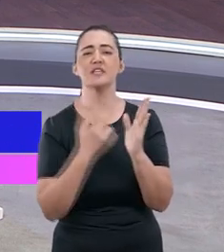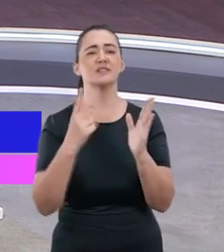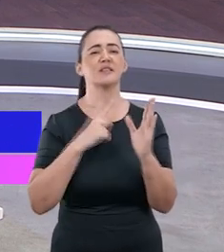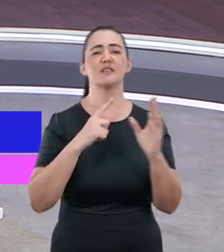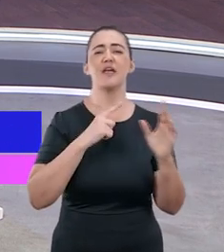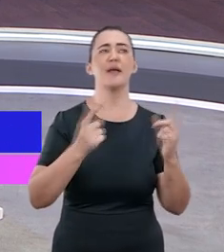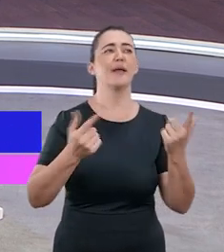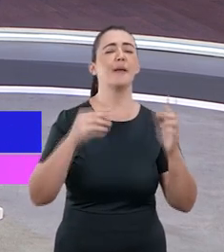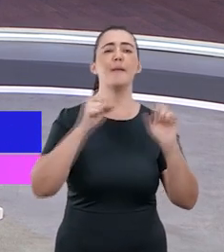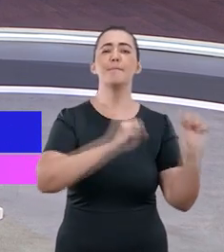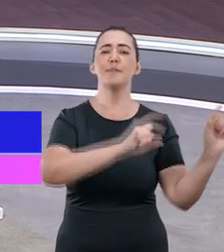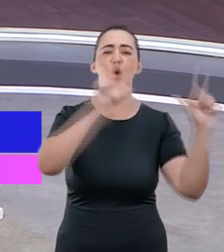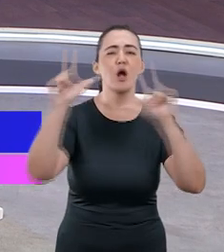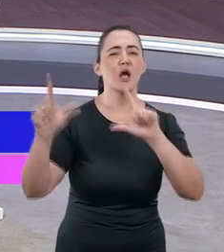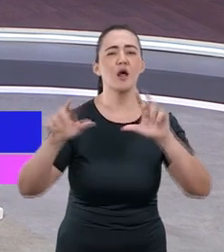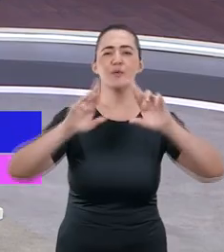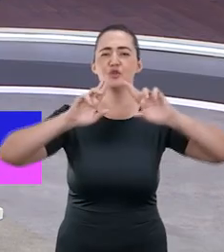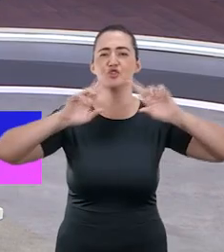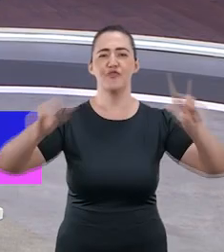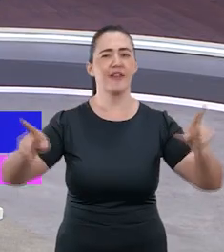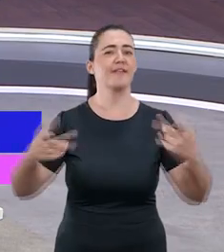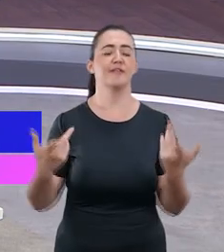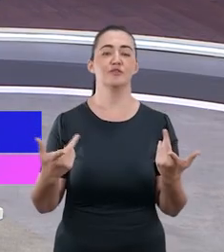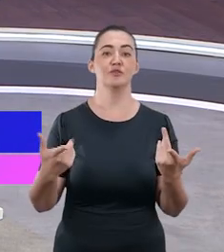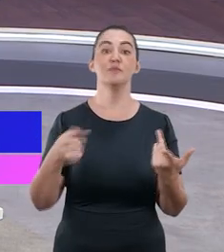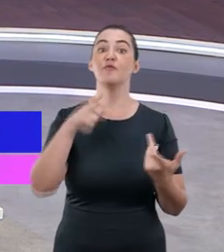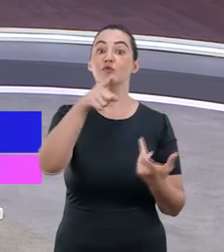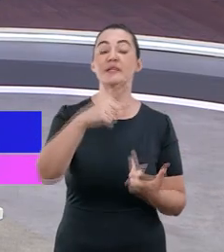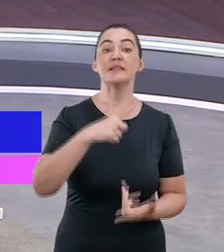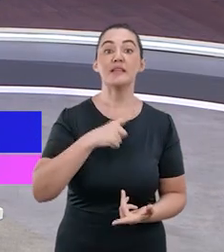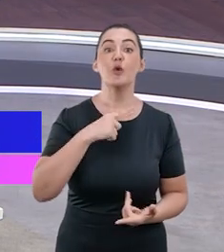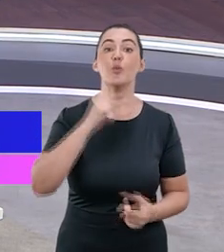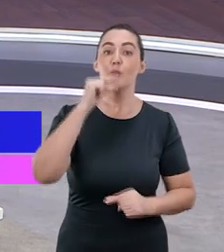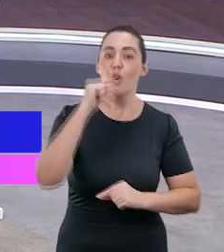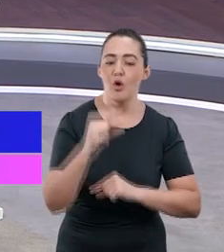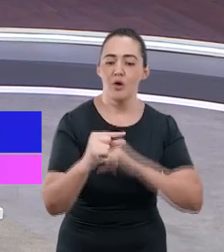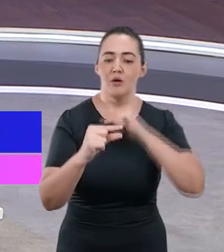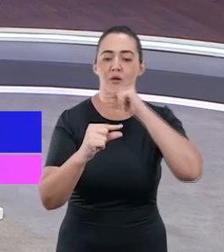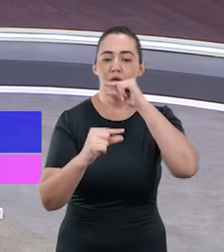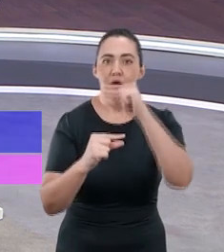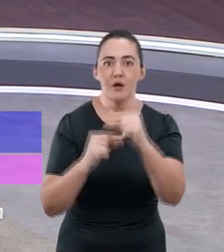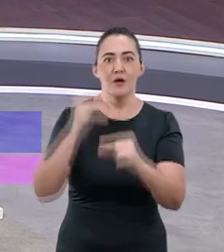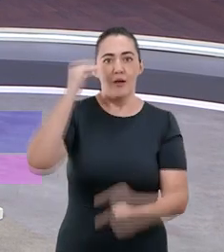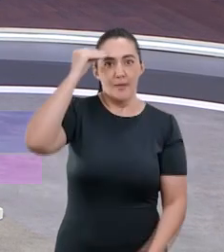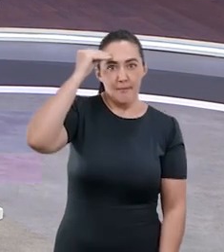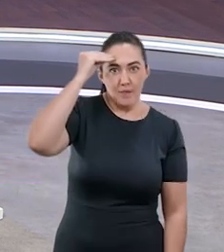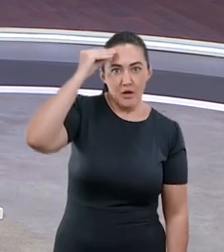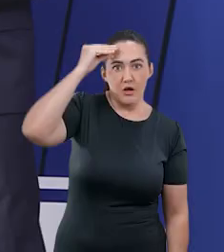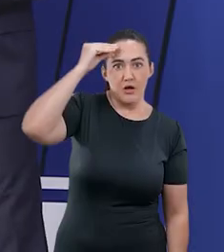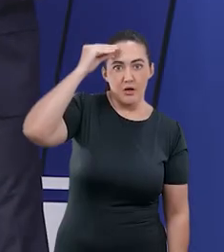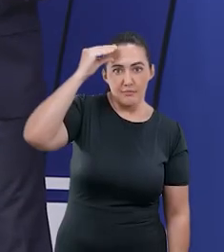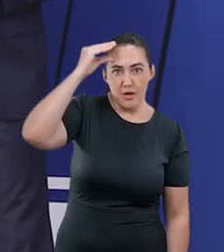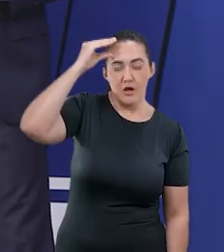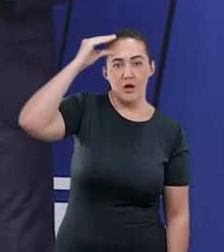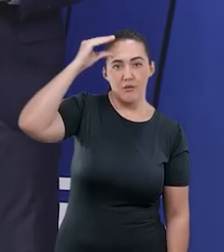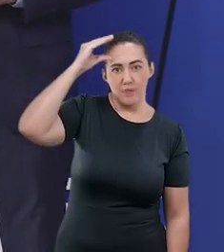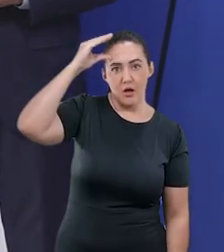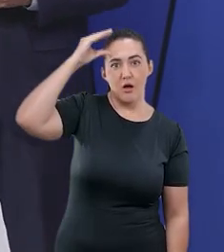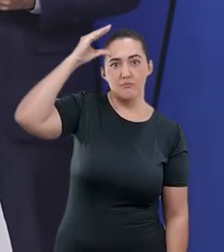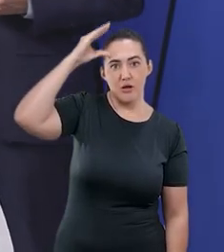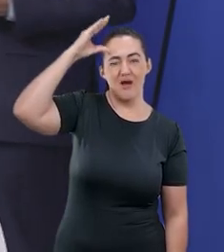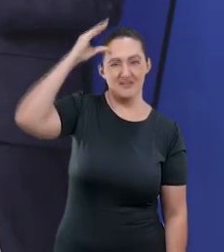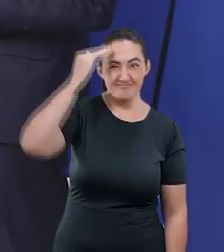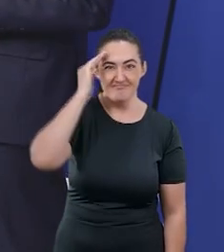convido você para entrar no nosso site, para você ter um contato ainda maior com a palavra de Deus. Então, diante